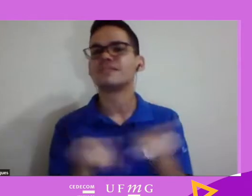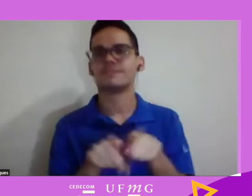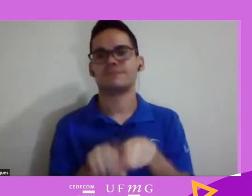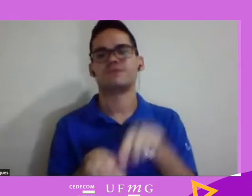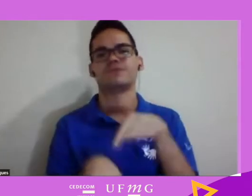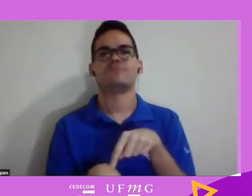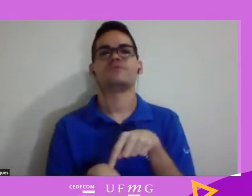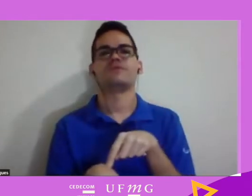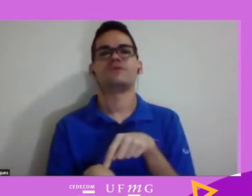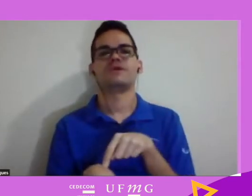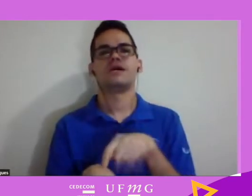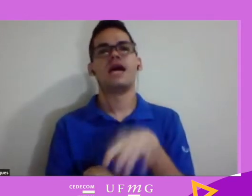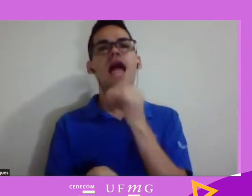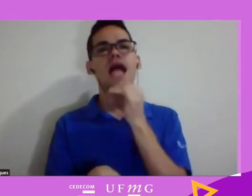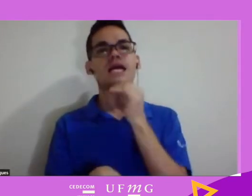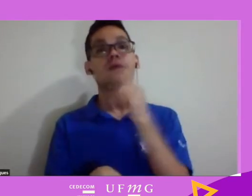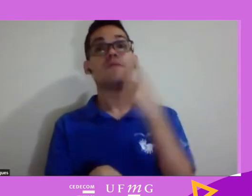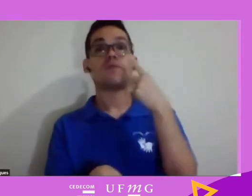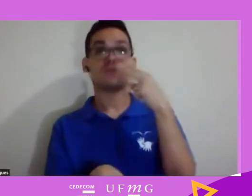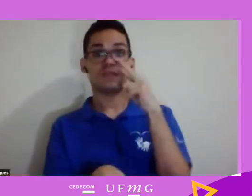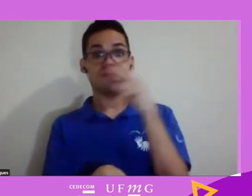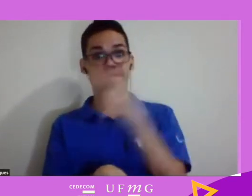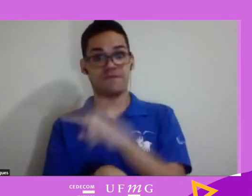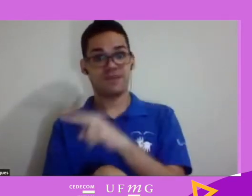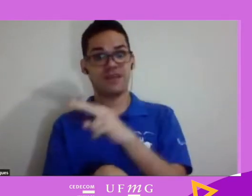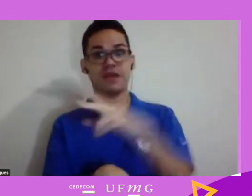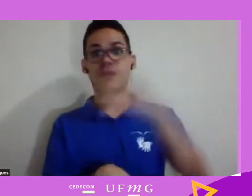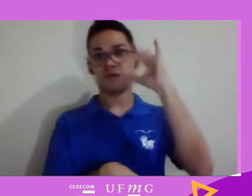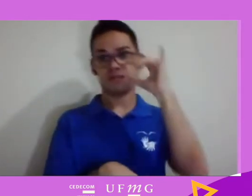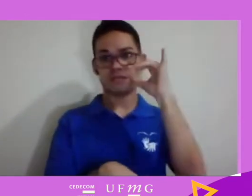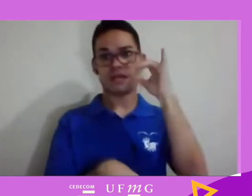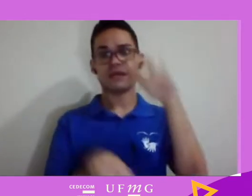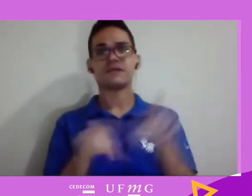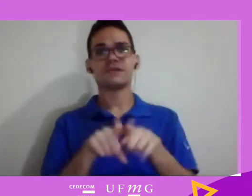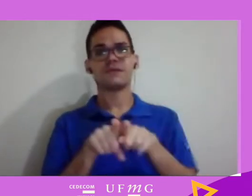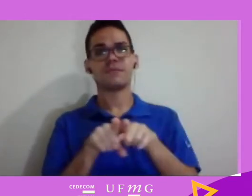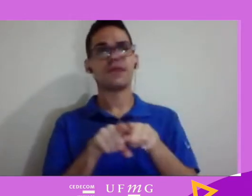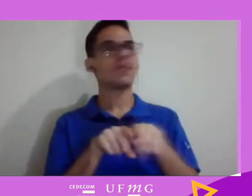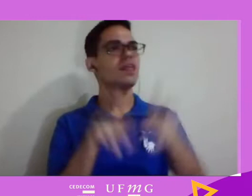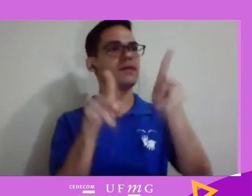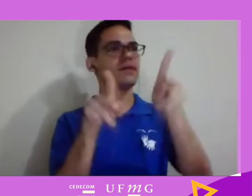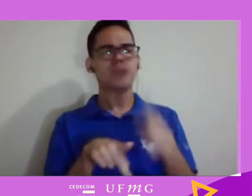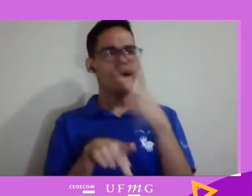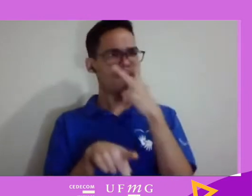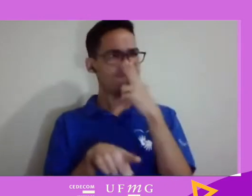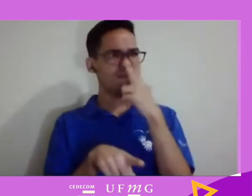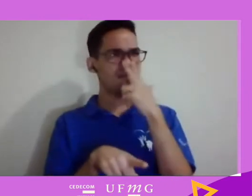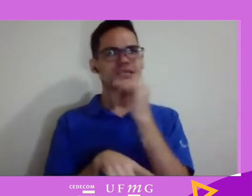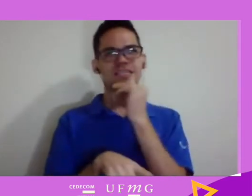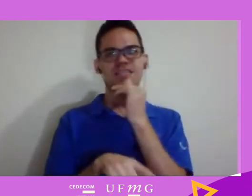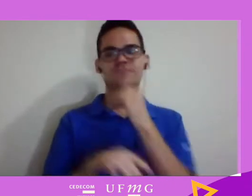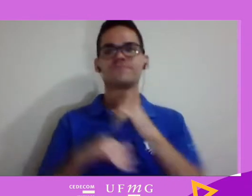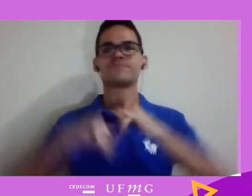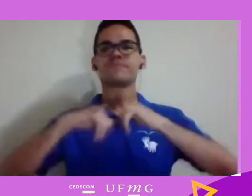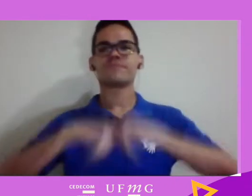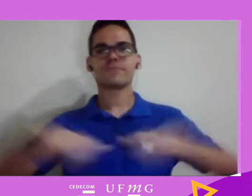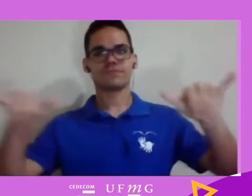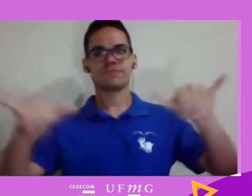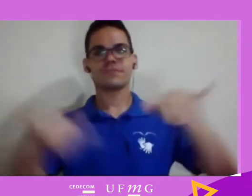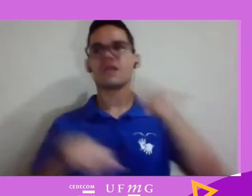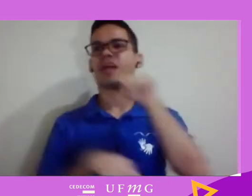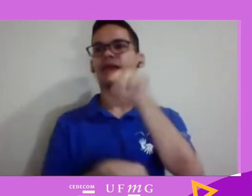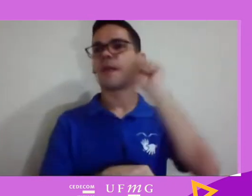Giant se espalhando pelo mundo, vigiando, né? Ele não está dizendo, olha, empresa, você não deve aparecer aqui, mas você sabe que você